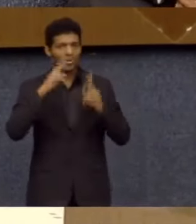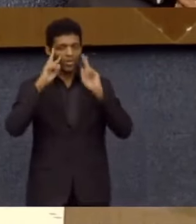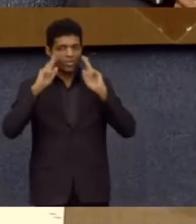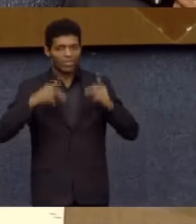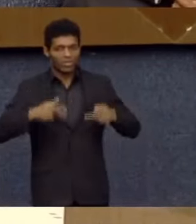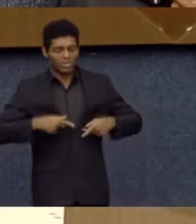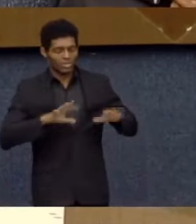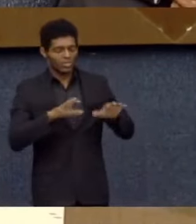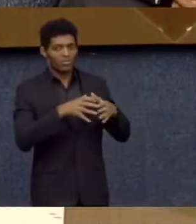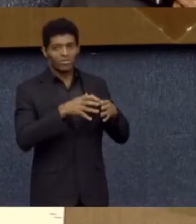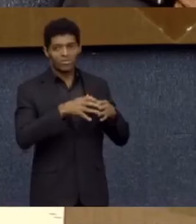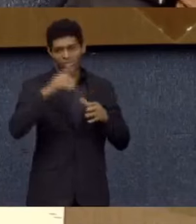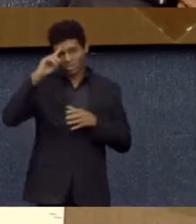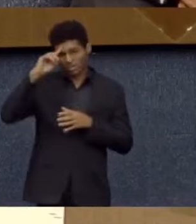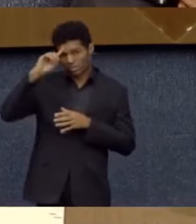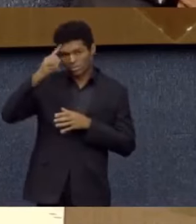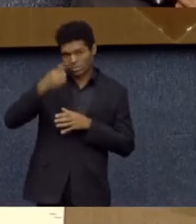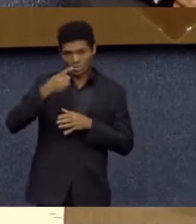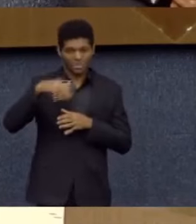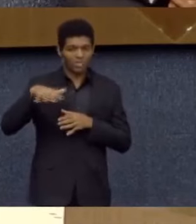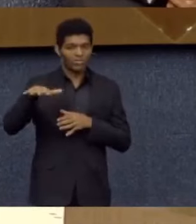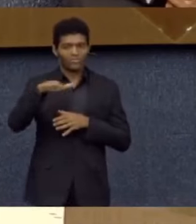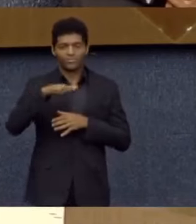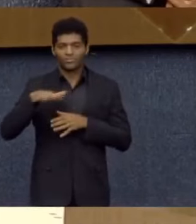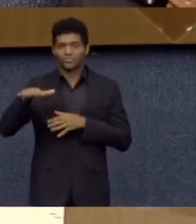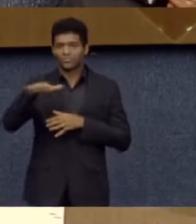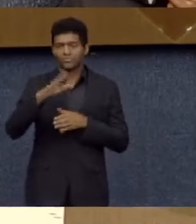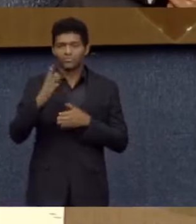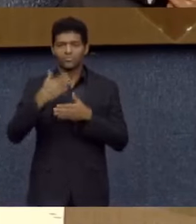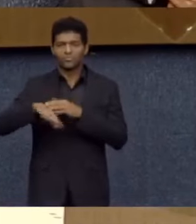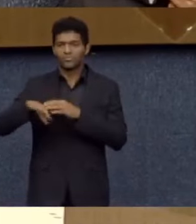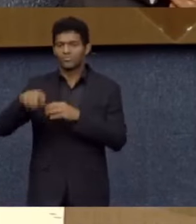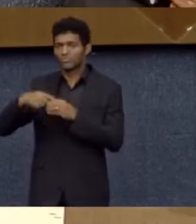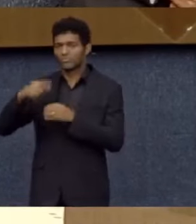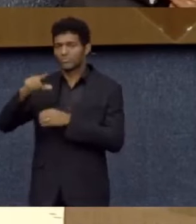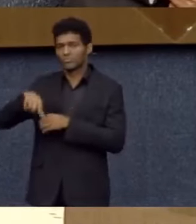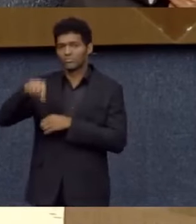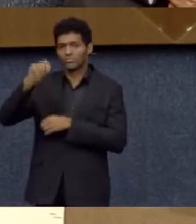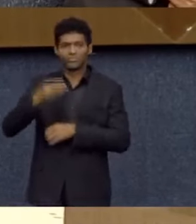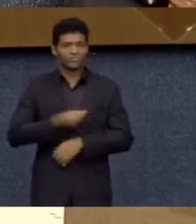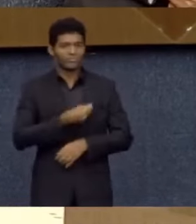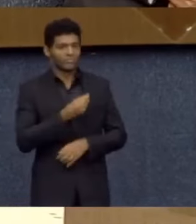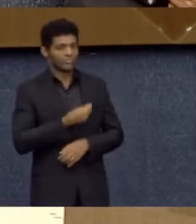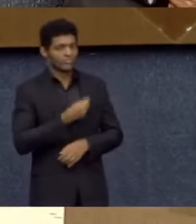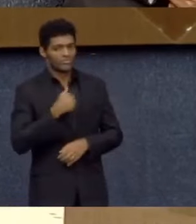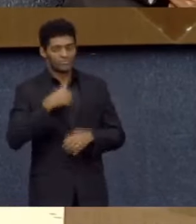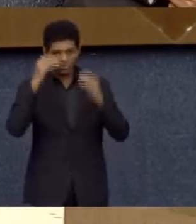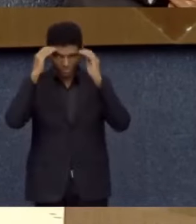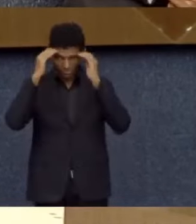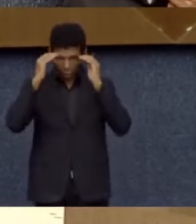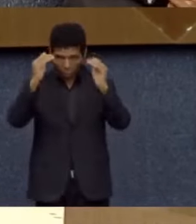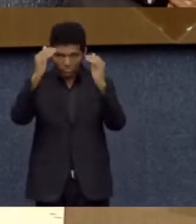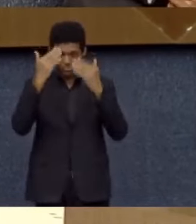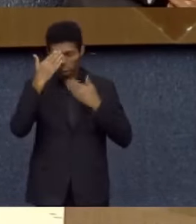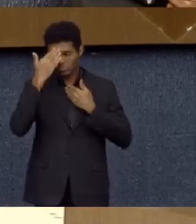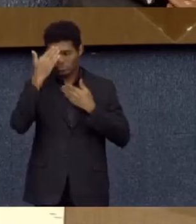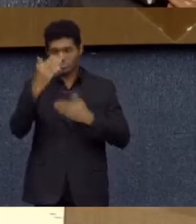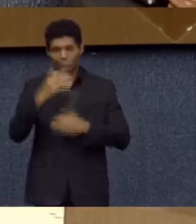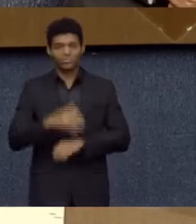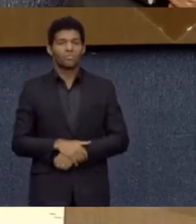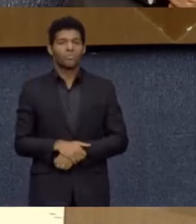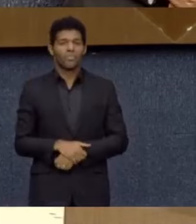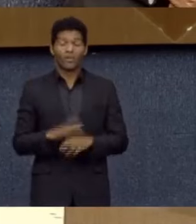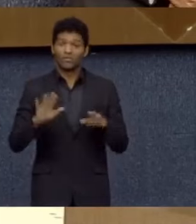locais, na cidade que escolhi para viver, para mim é uma honra. Gratidão. Enfim,